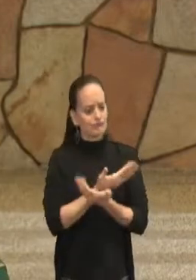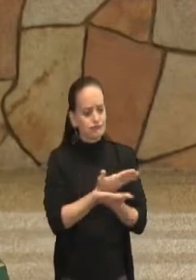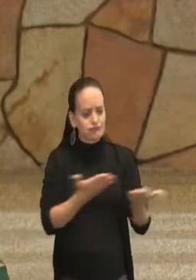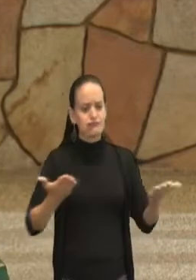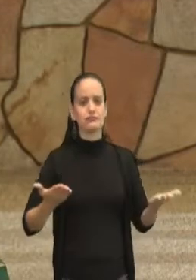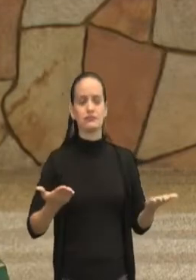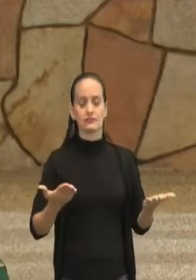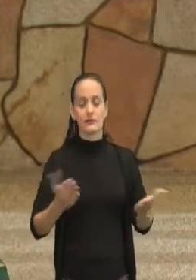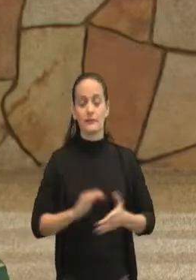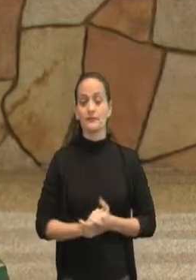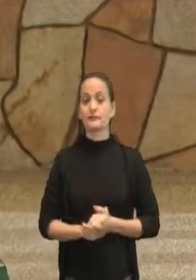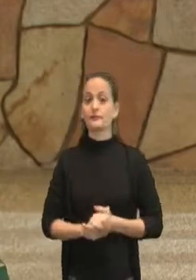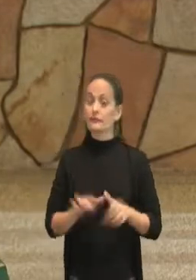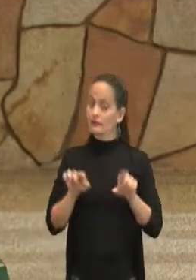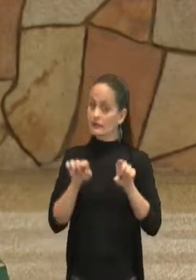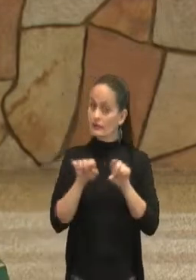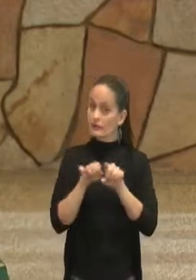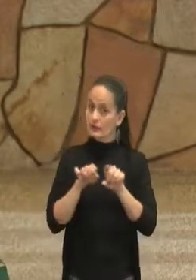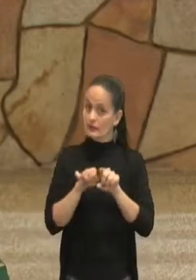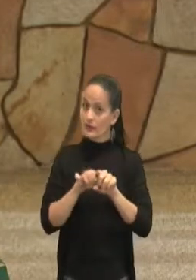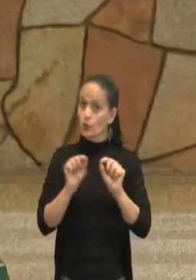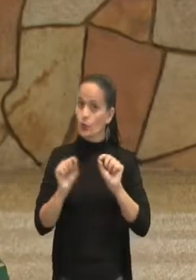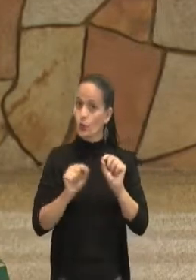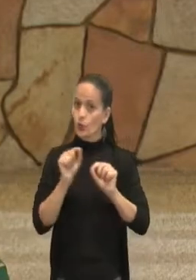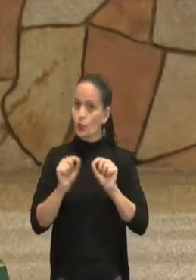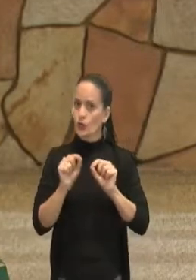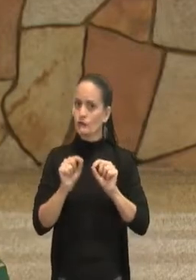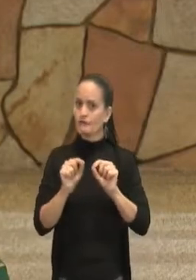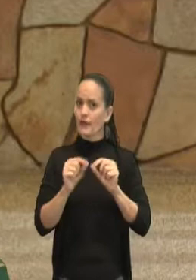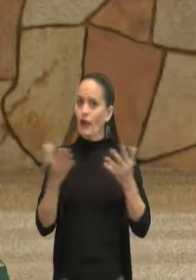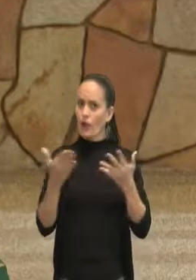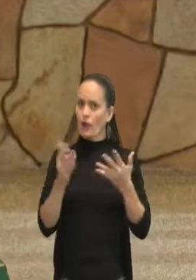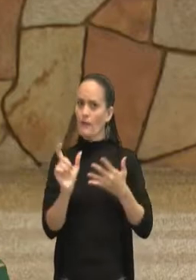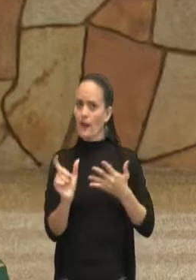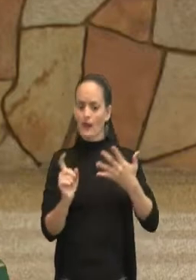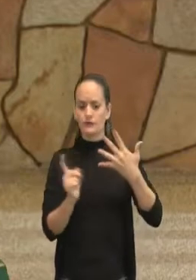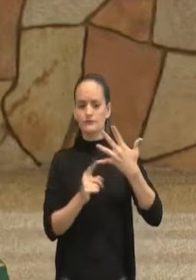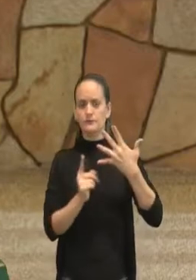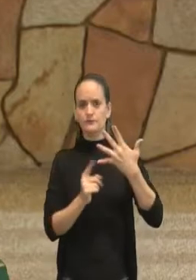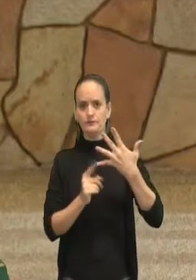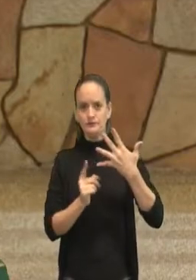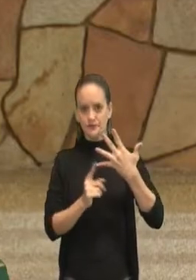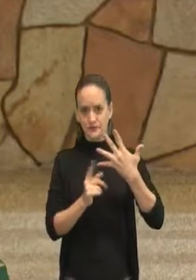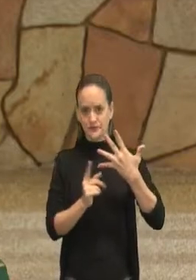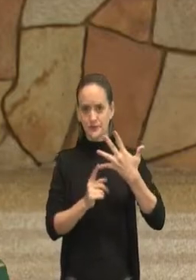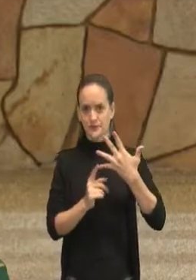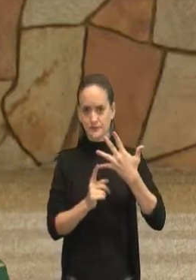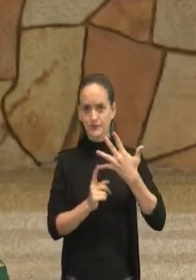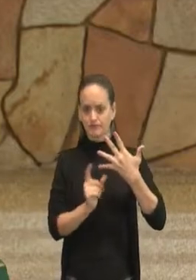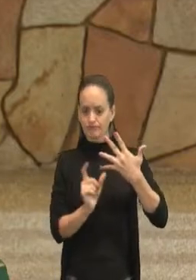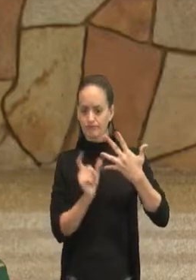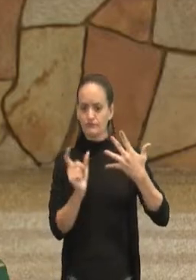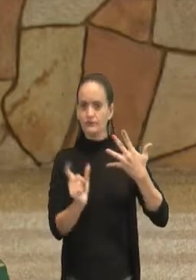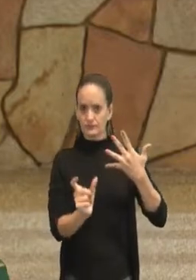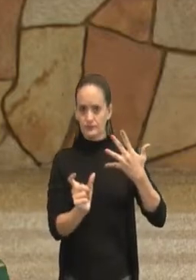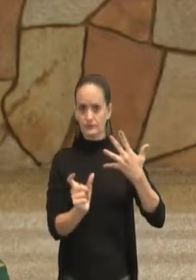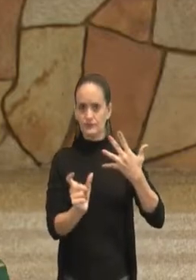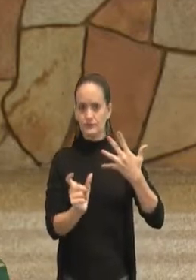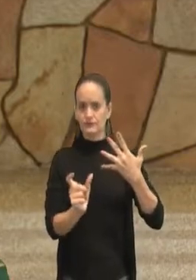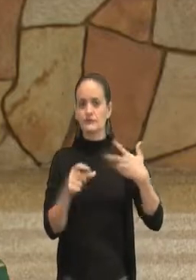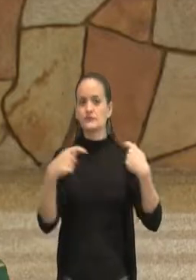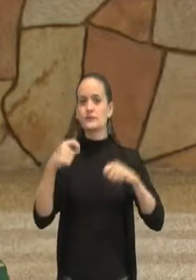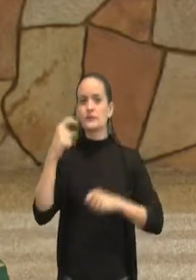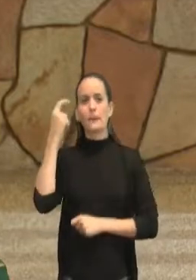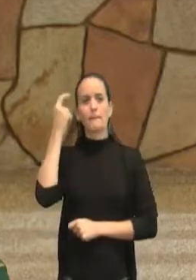percorrendo. Isso nos leva, então, para o nosso quinto ponto, ou a quinta palavra que